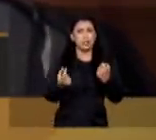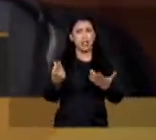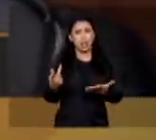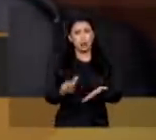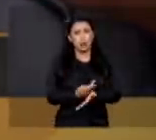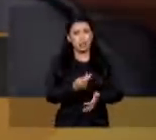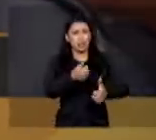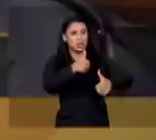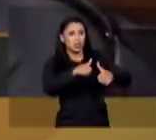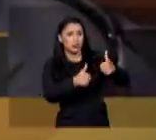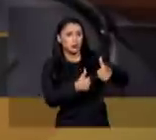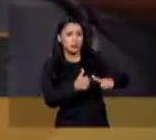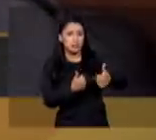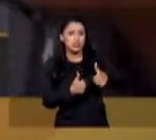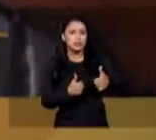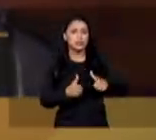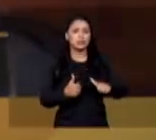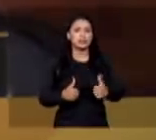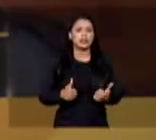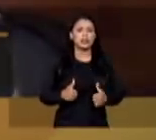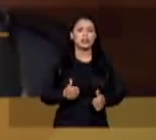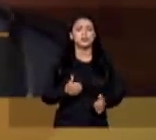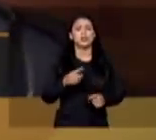em que examinou essas